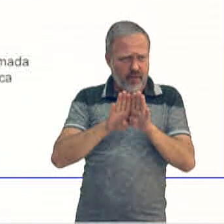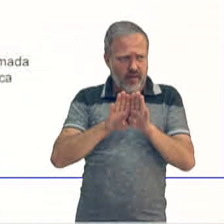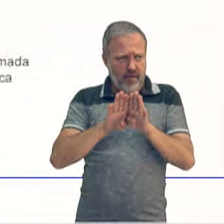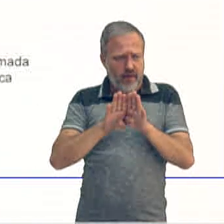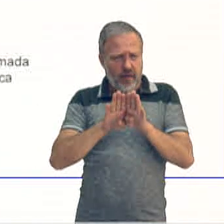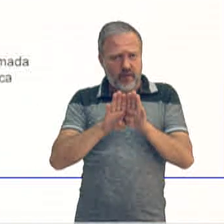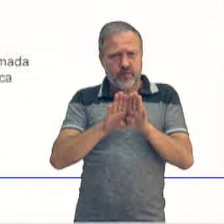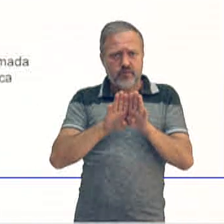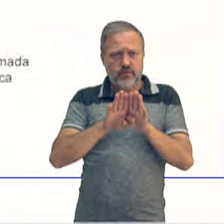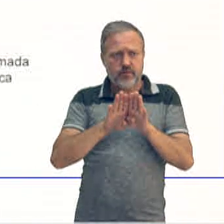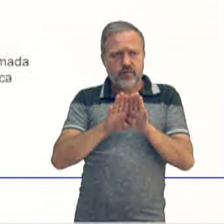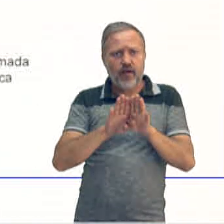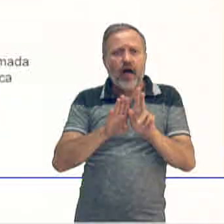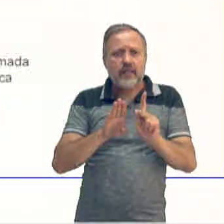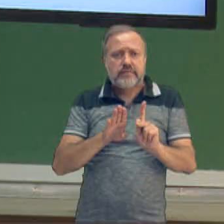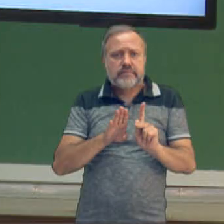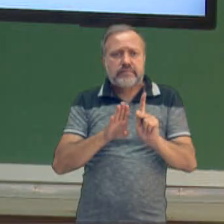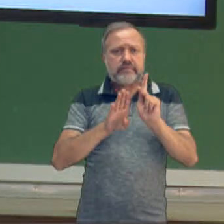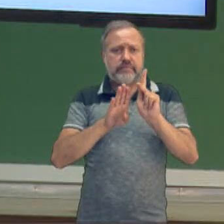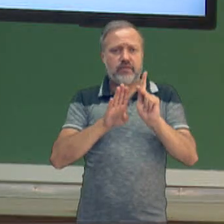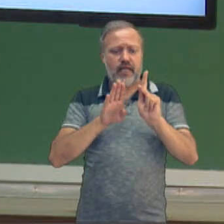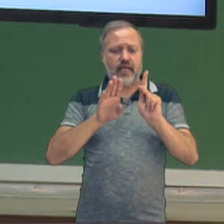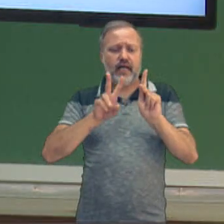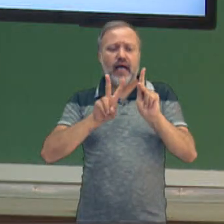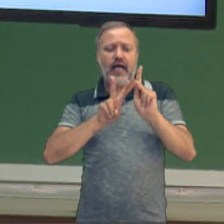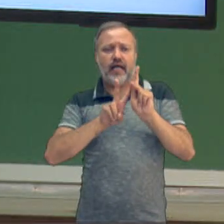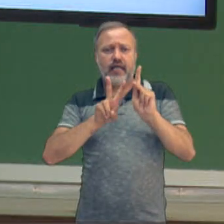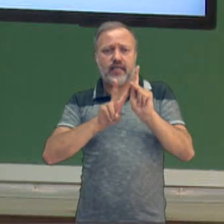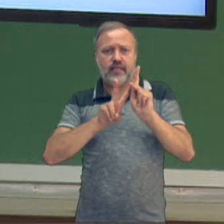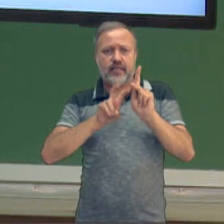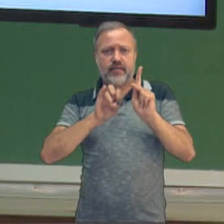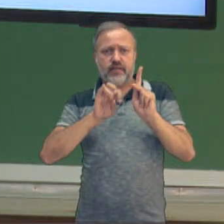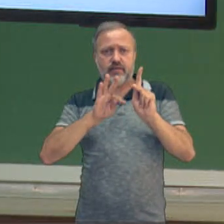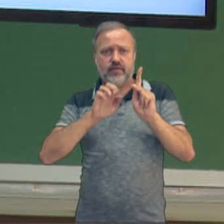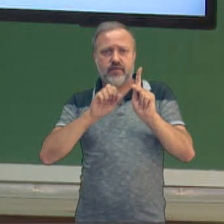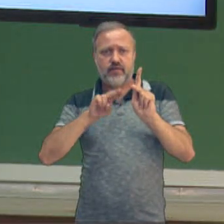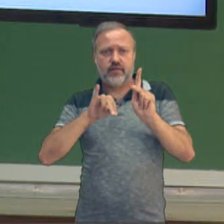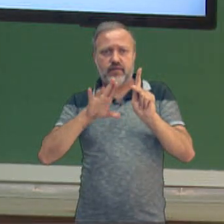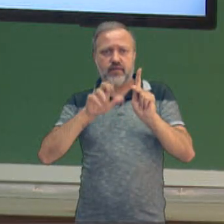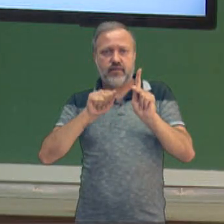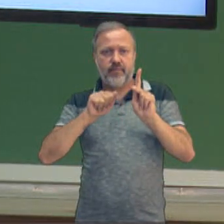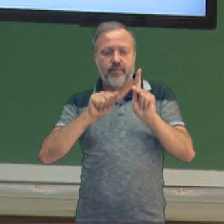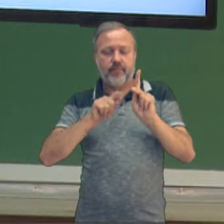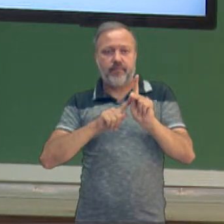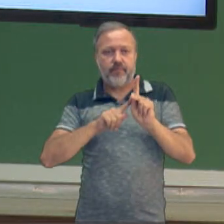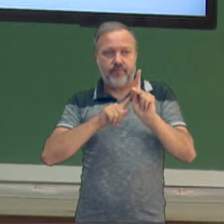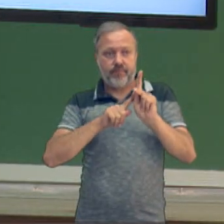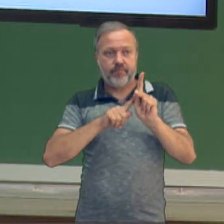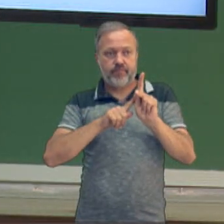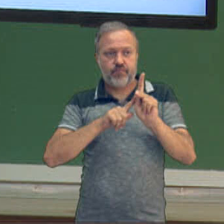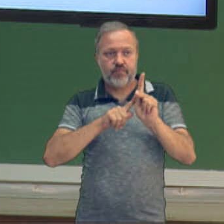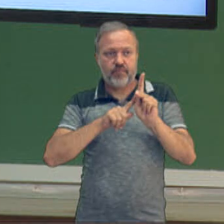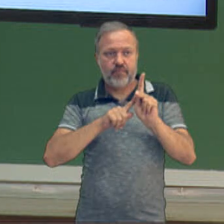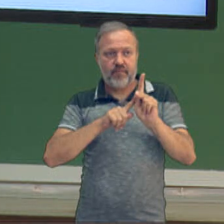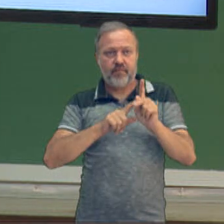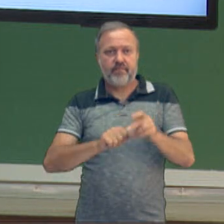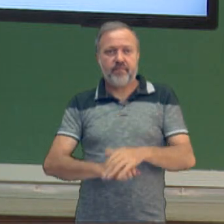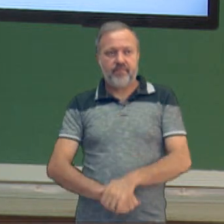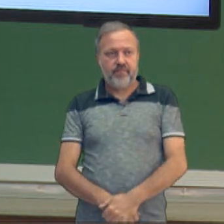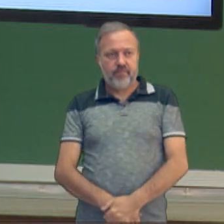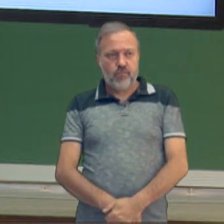os hormônios. Então a gente tem hormônios, principalmente hormônios sexuais, que são lipídios, ok? Então vamos falar um pouquinho de tudo